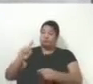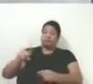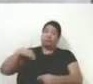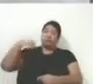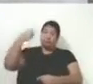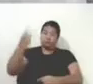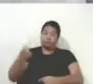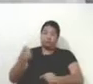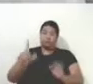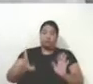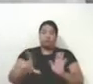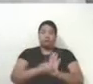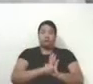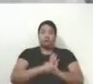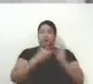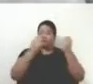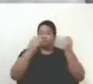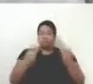disciplina tudo isso.